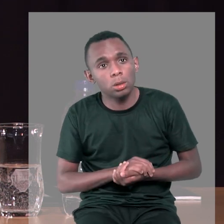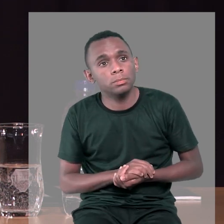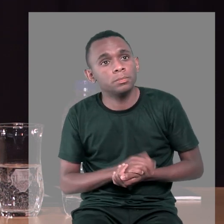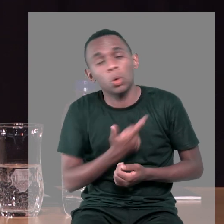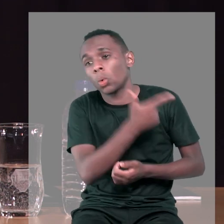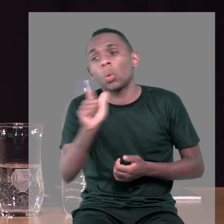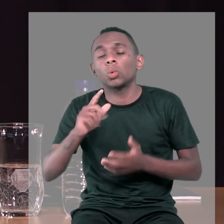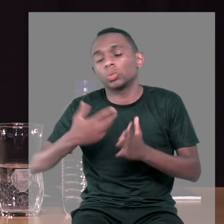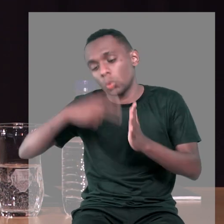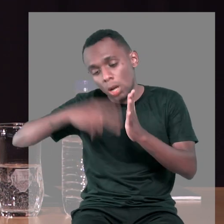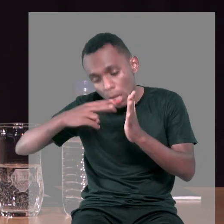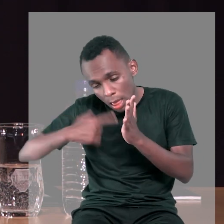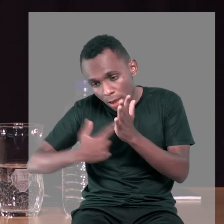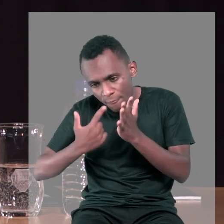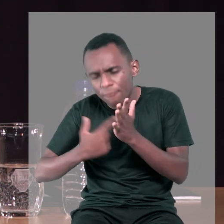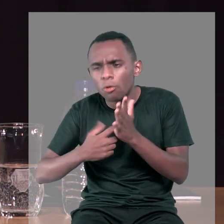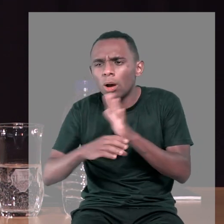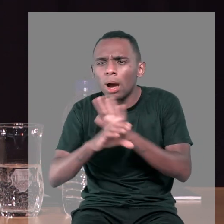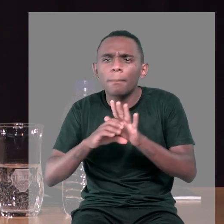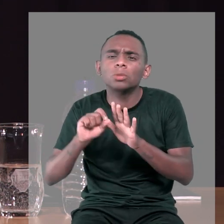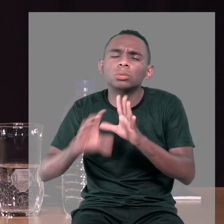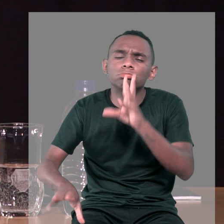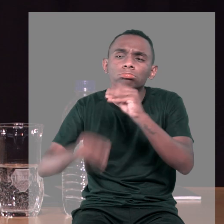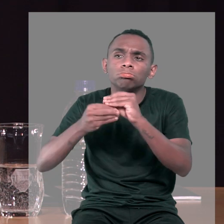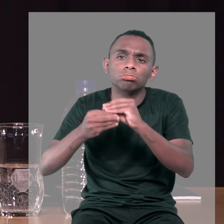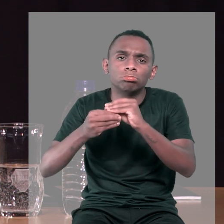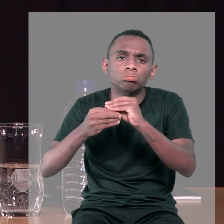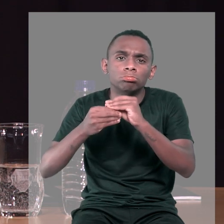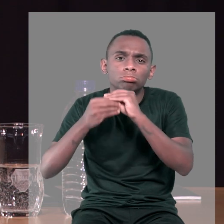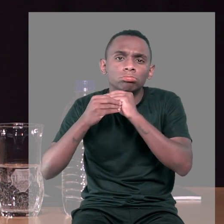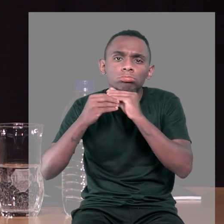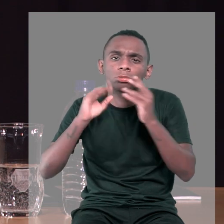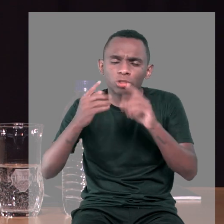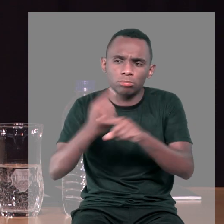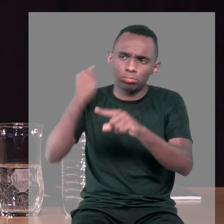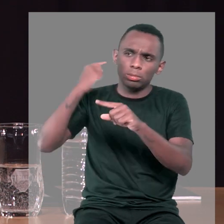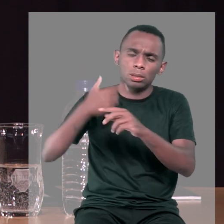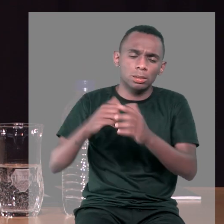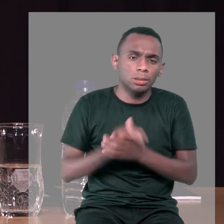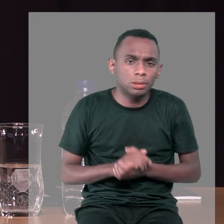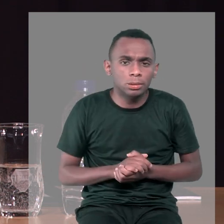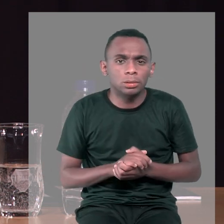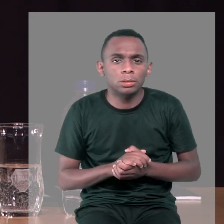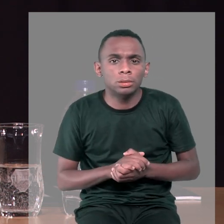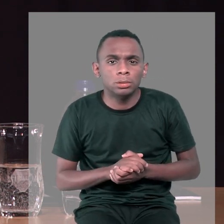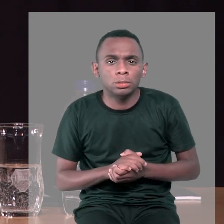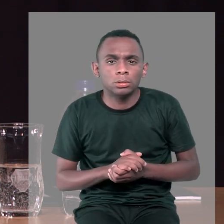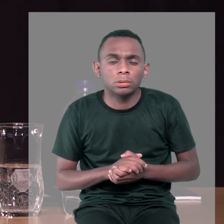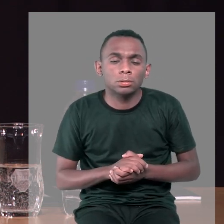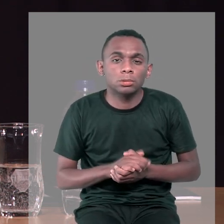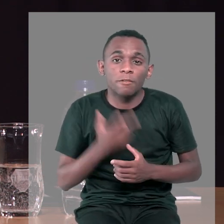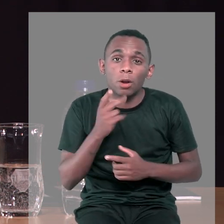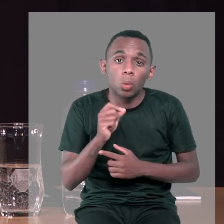uma logicalidade. A ideologia é uma lógica da ideia. Quer dizer, tem um traço, tem